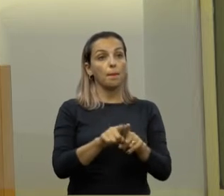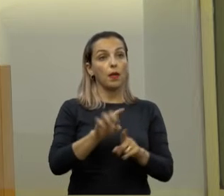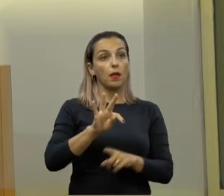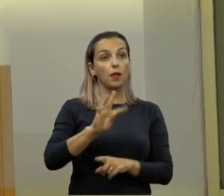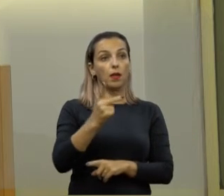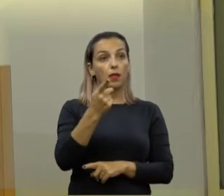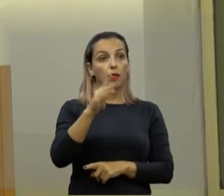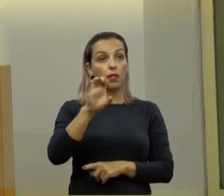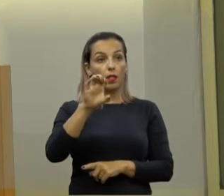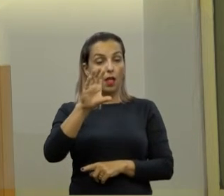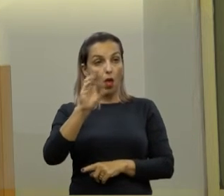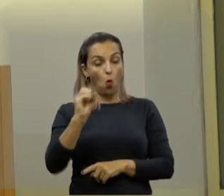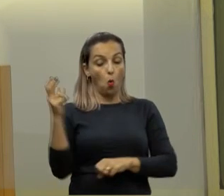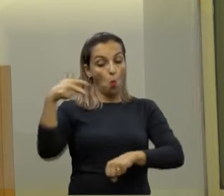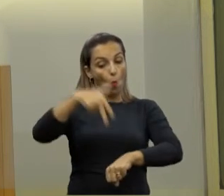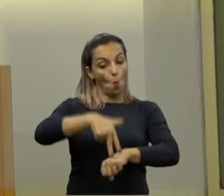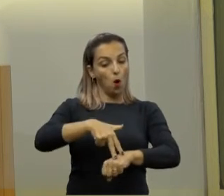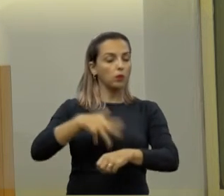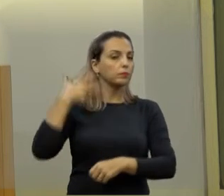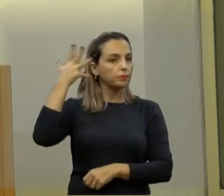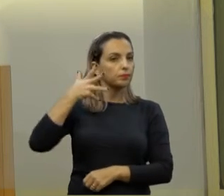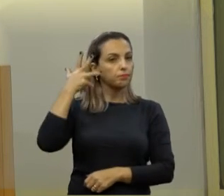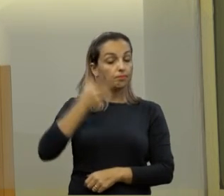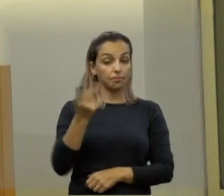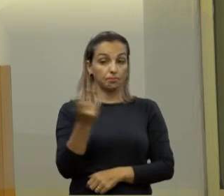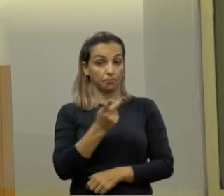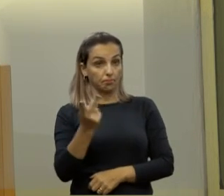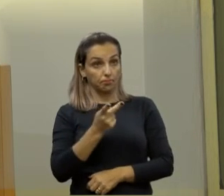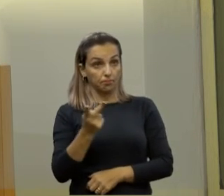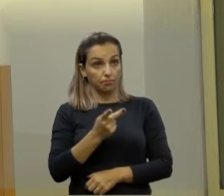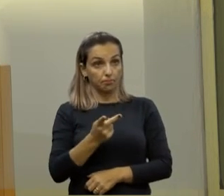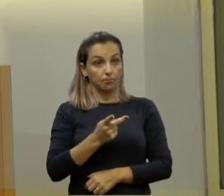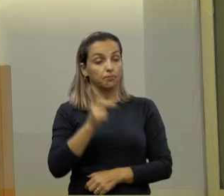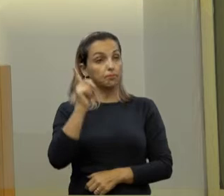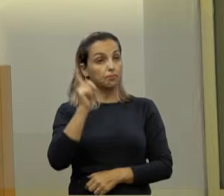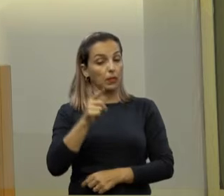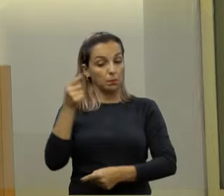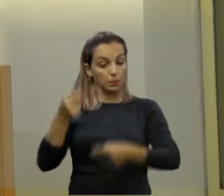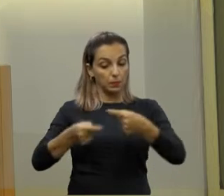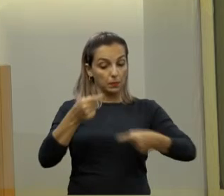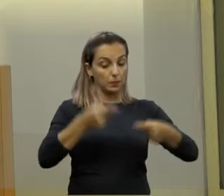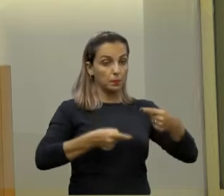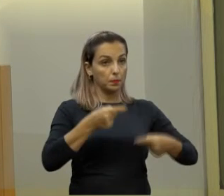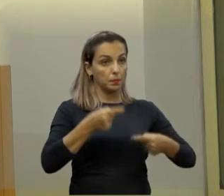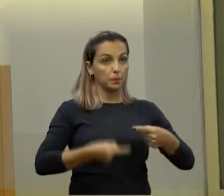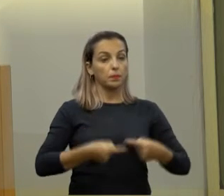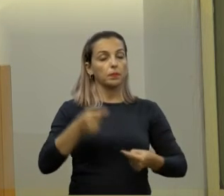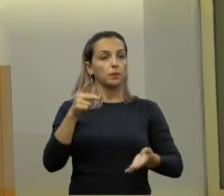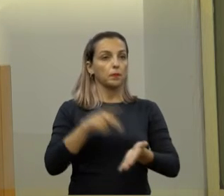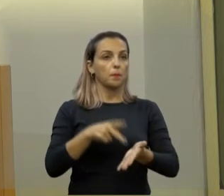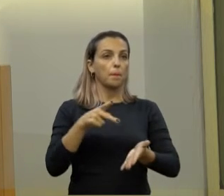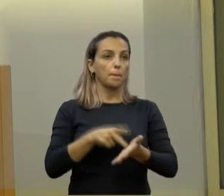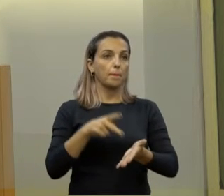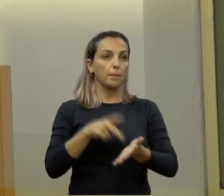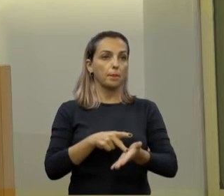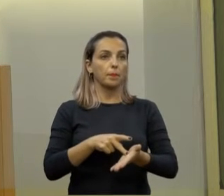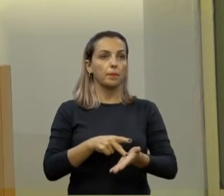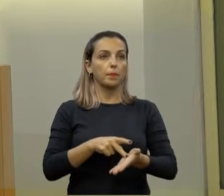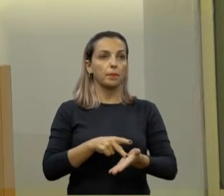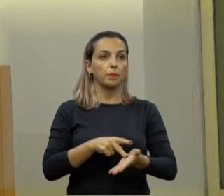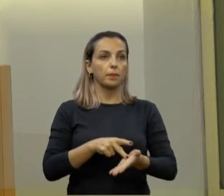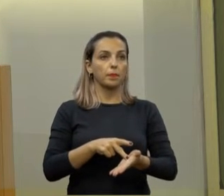hotel queria usar a Tribuna Popular duas pessoas que estão de estão debatendo